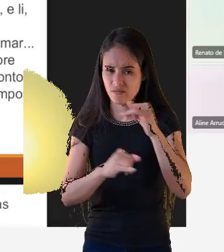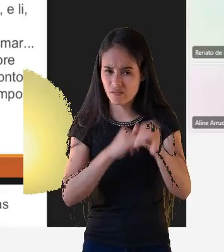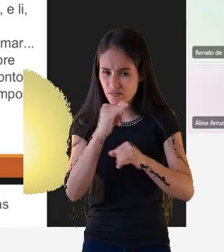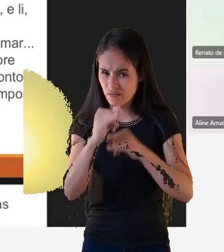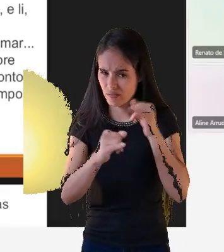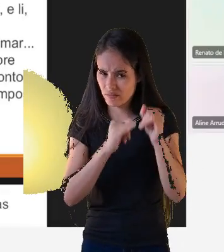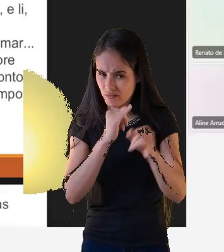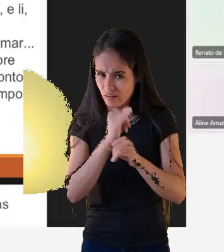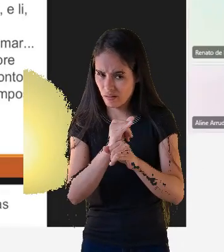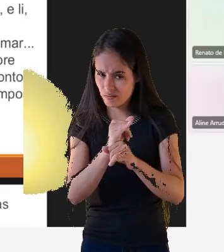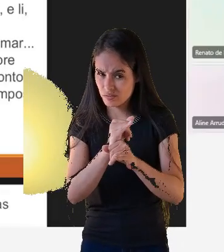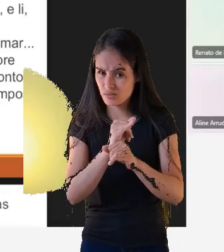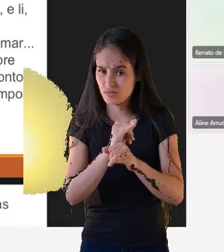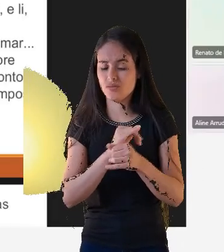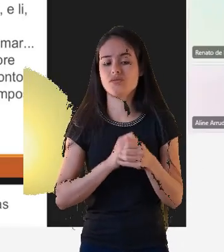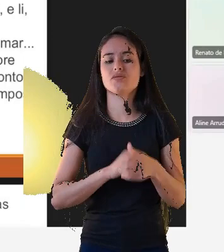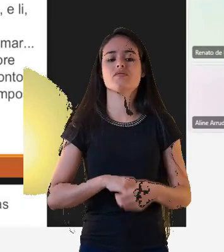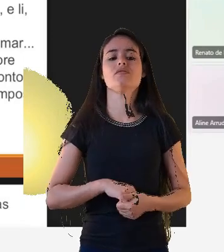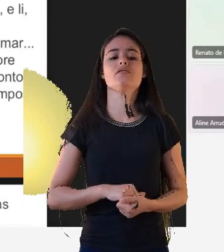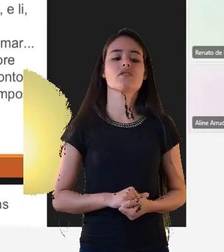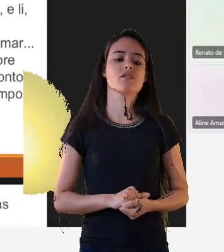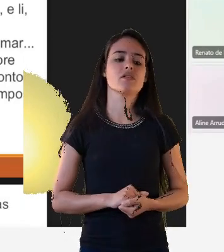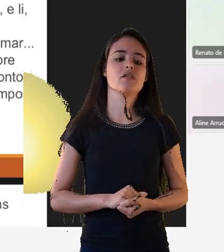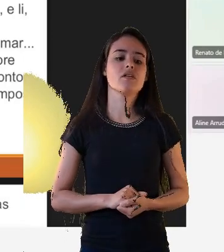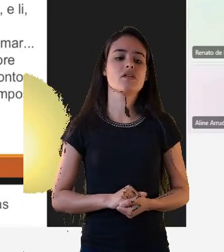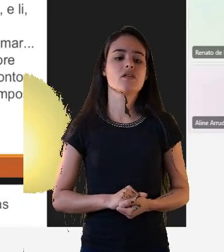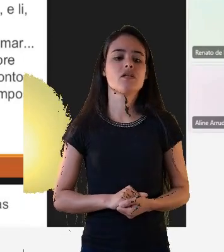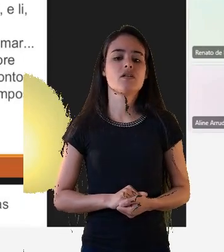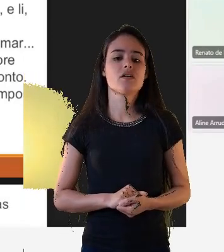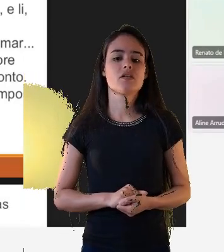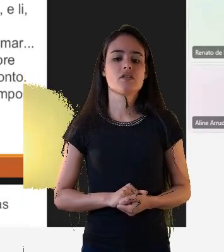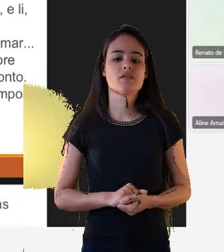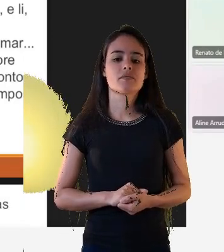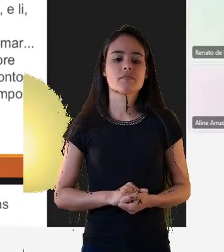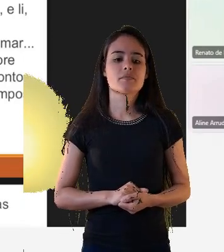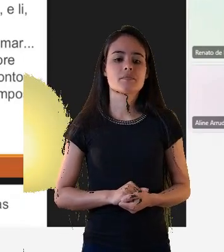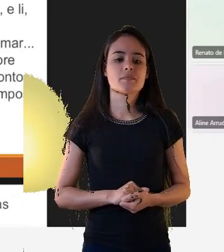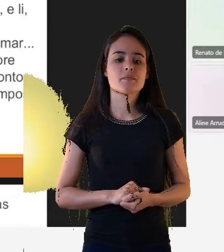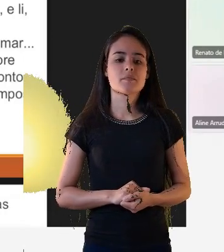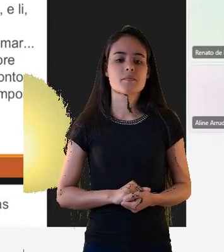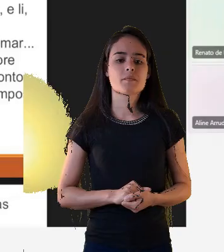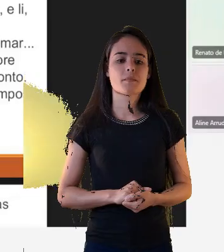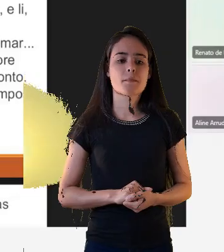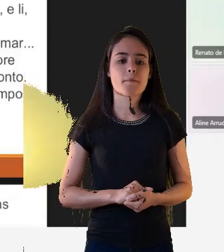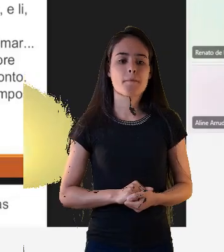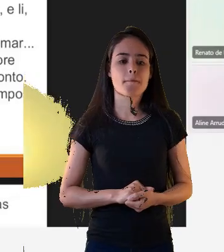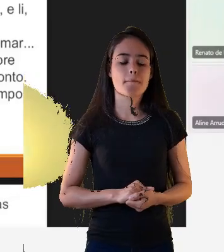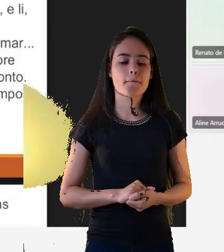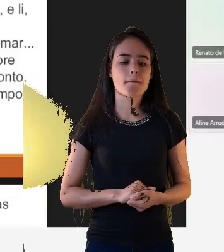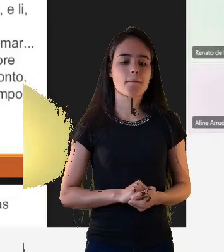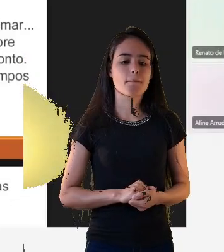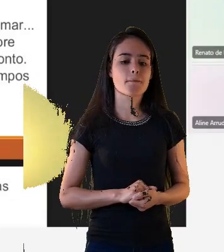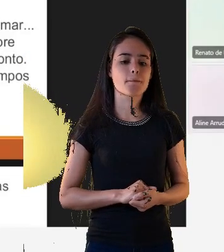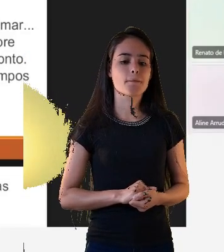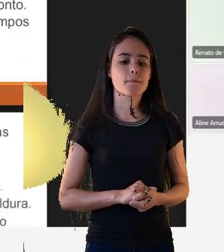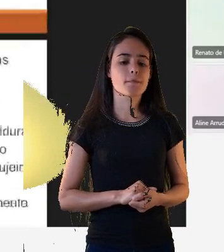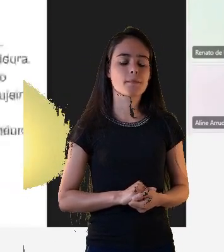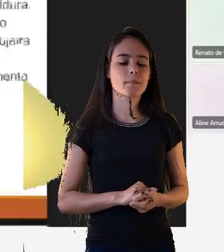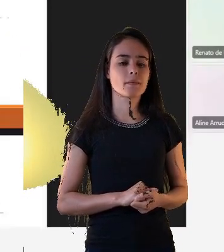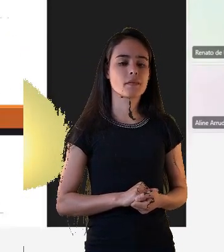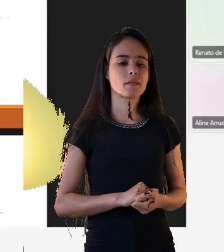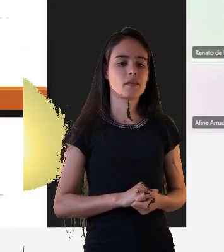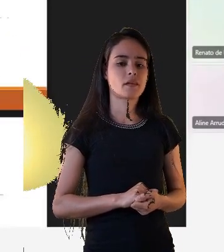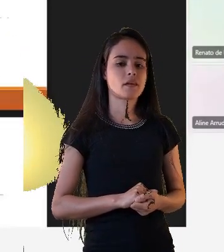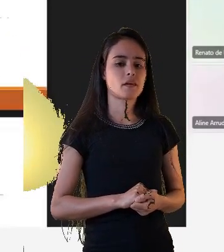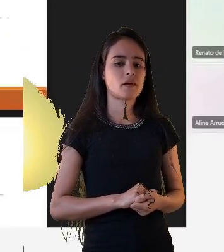esse poema. Podem procurar até vídeos no YouTube da própria Cristiane Sobral declamando, né? A Cristiane, que é uma